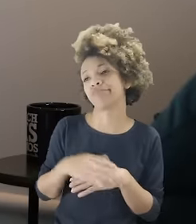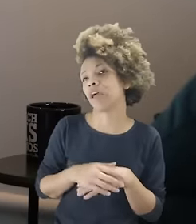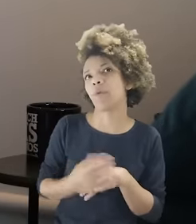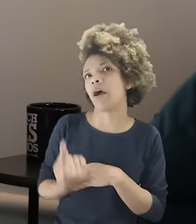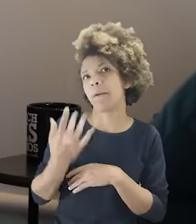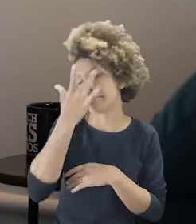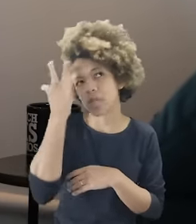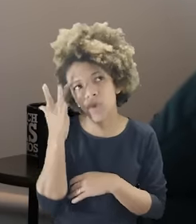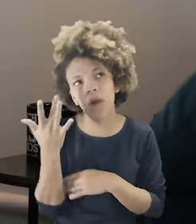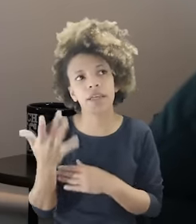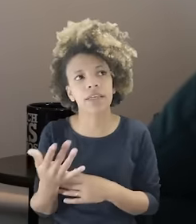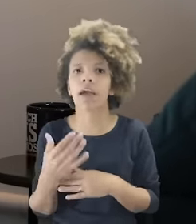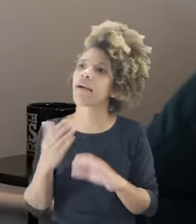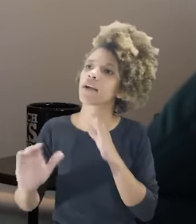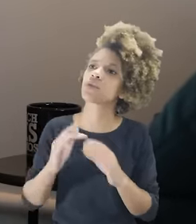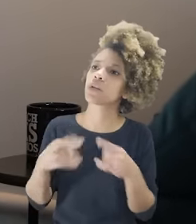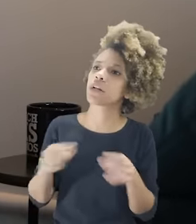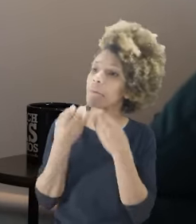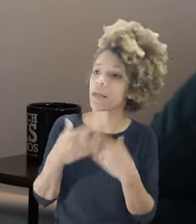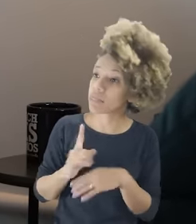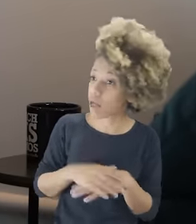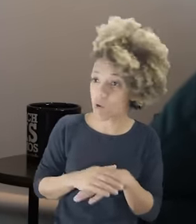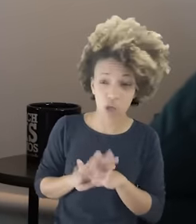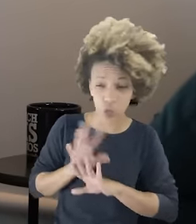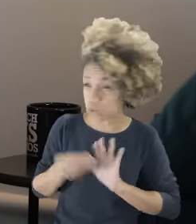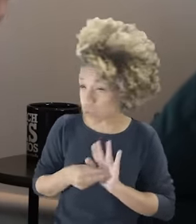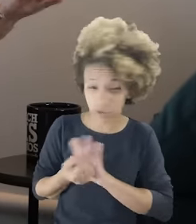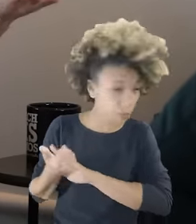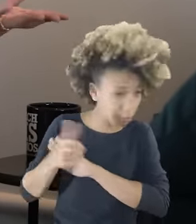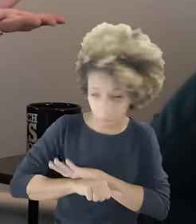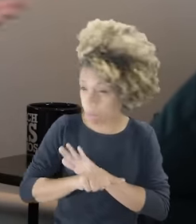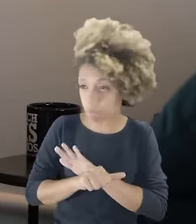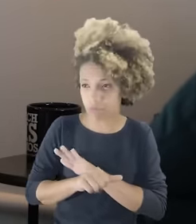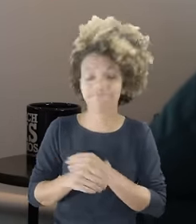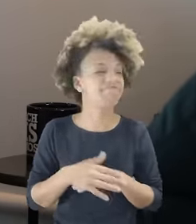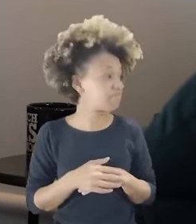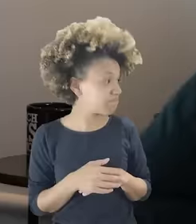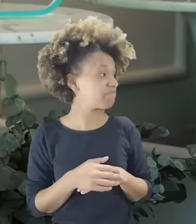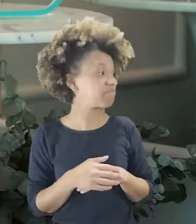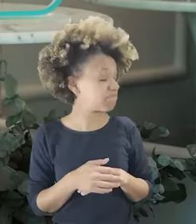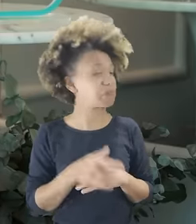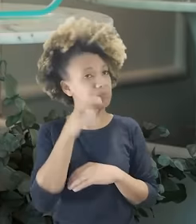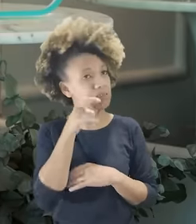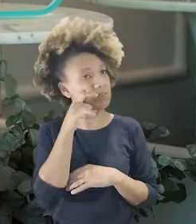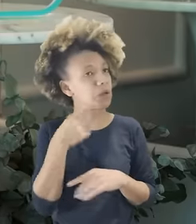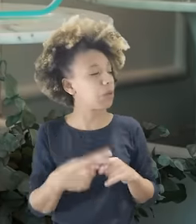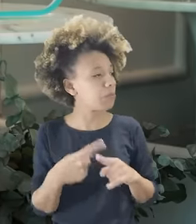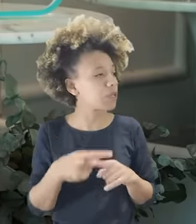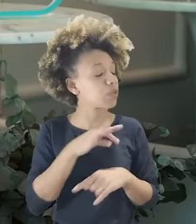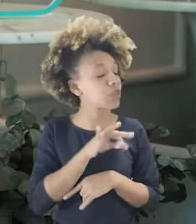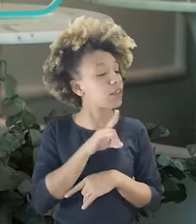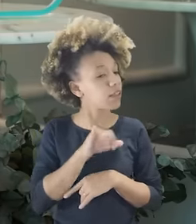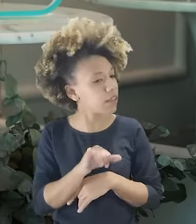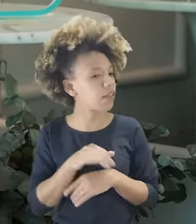nem para a pessoa tem aí tem uma personalidade que é cantora E aí canta super bem não uma pessoa tipo todas as pessoas isso é interessante né porque não